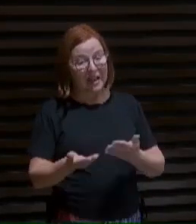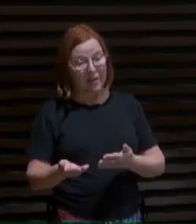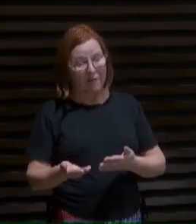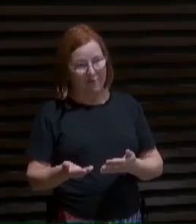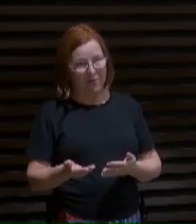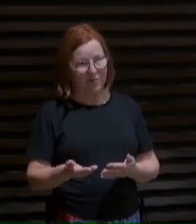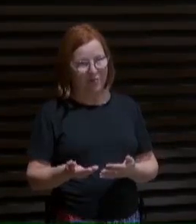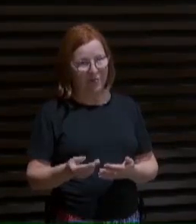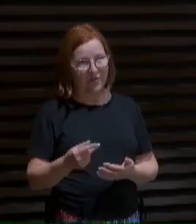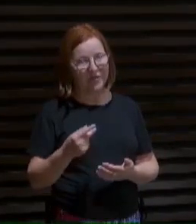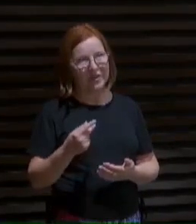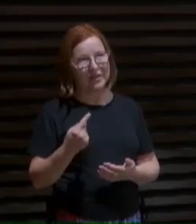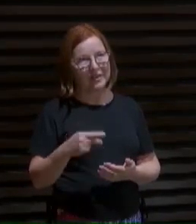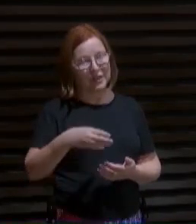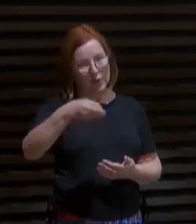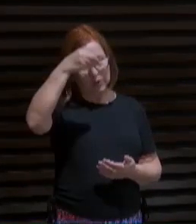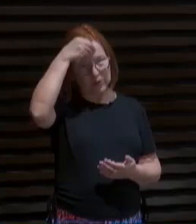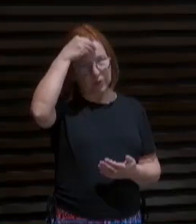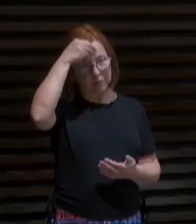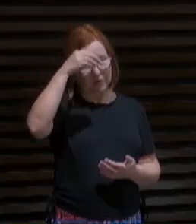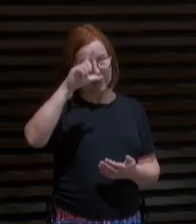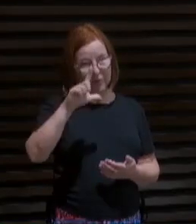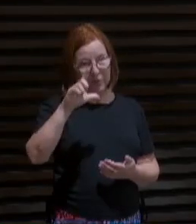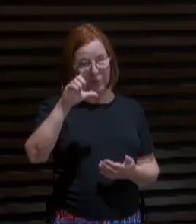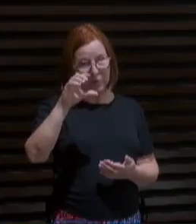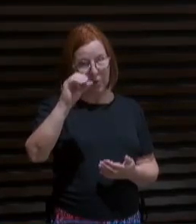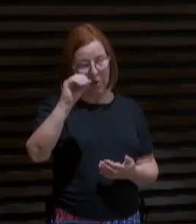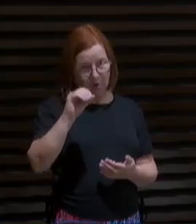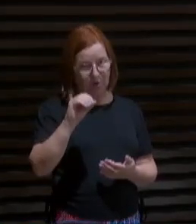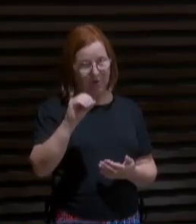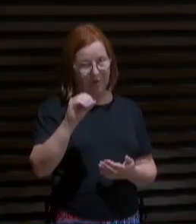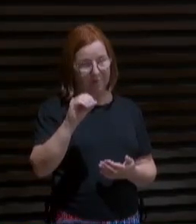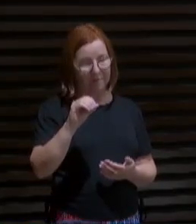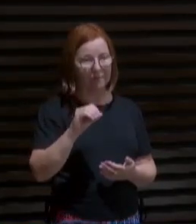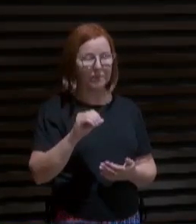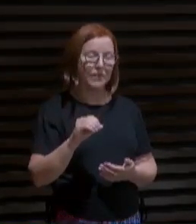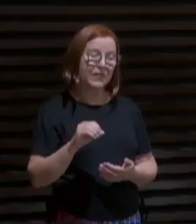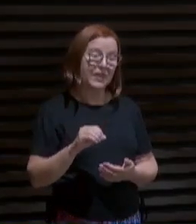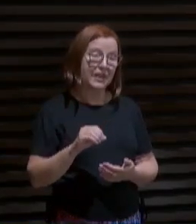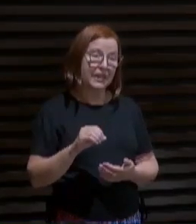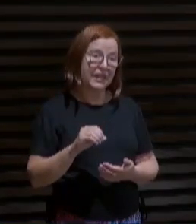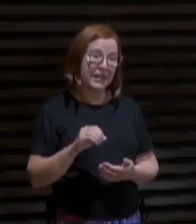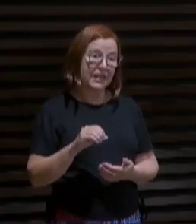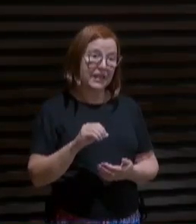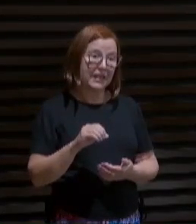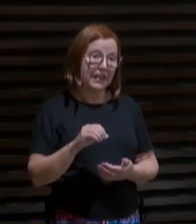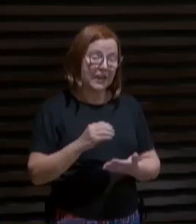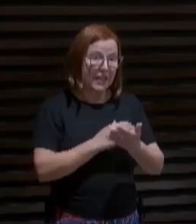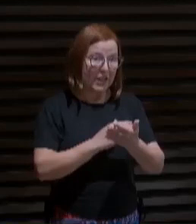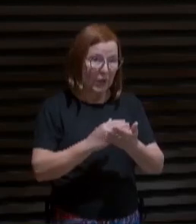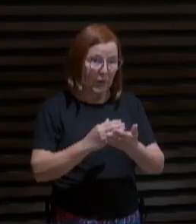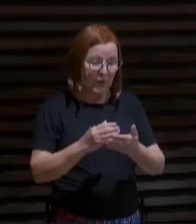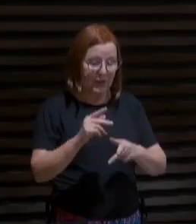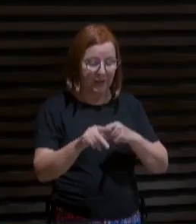que acabou gerando um povo chamado Moabita, e que esse é a lei